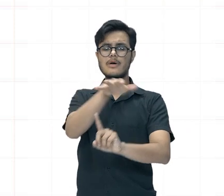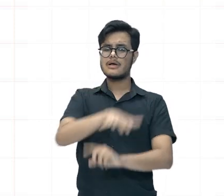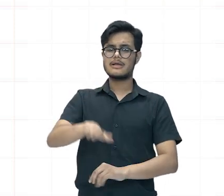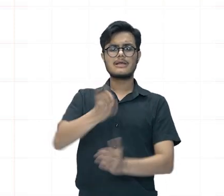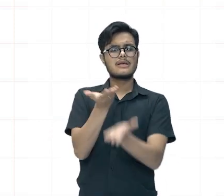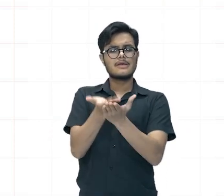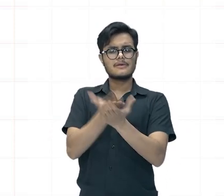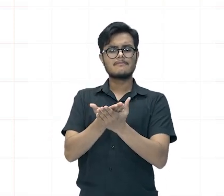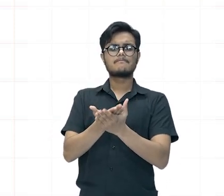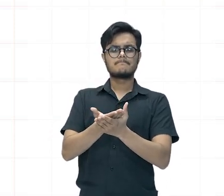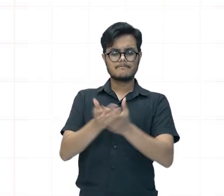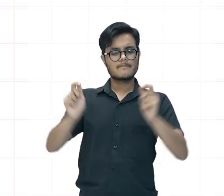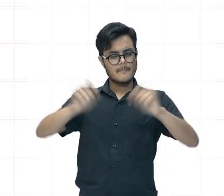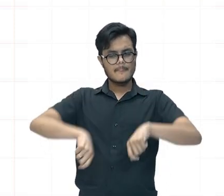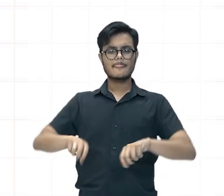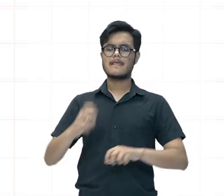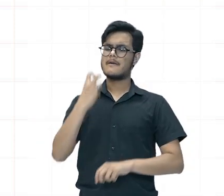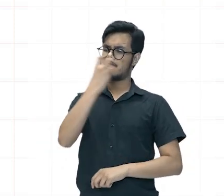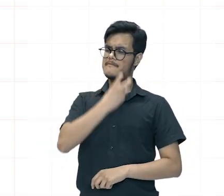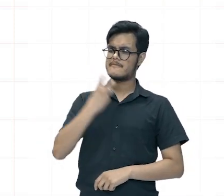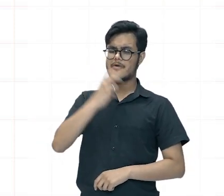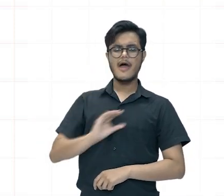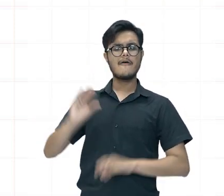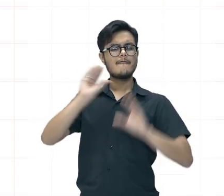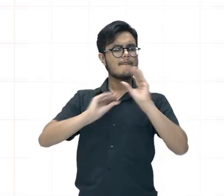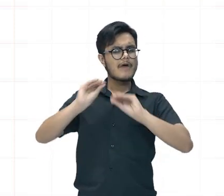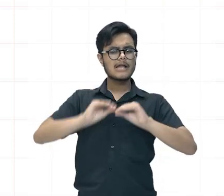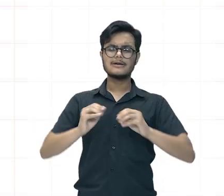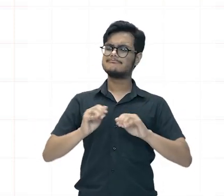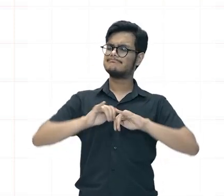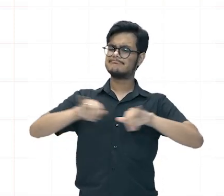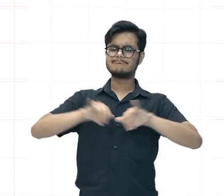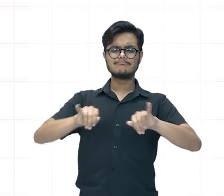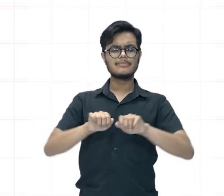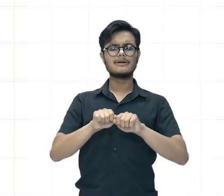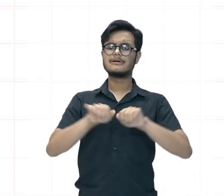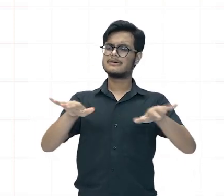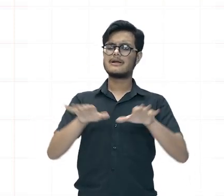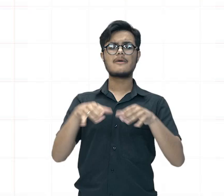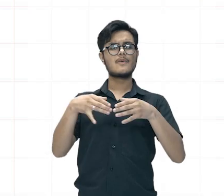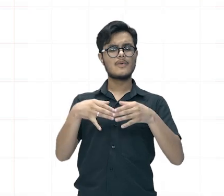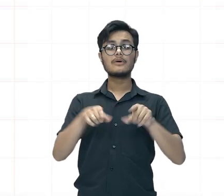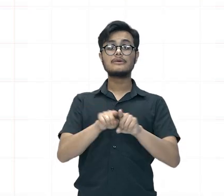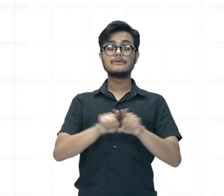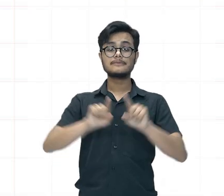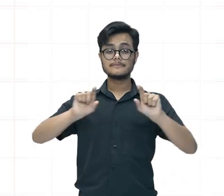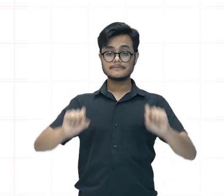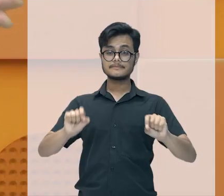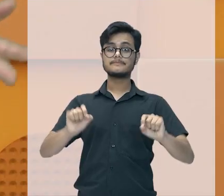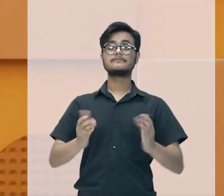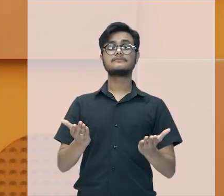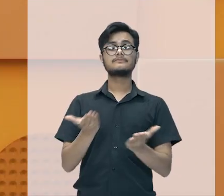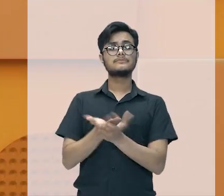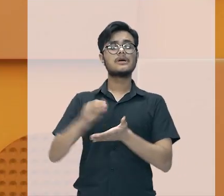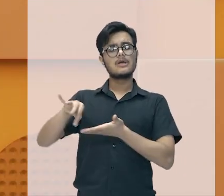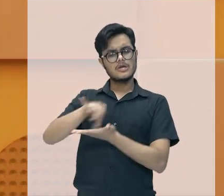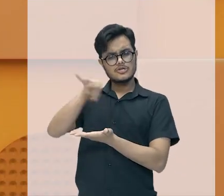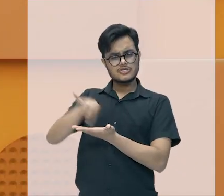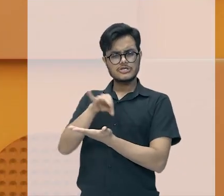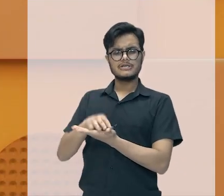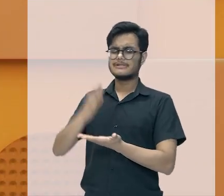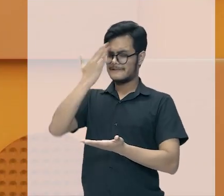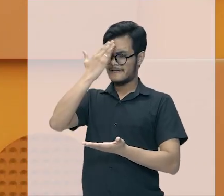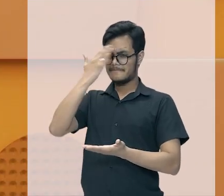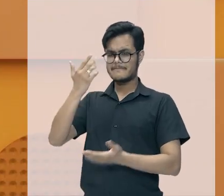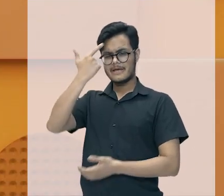estudavam e dominavam, então, a oratória. Falar para pessoas, falar para as multidões e, claro, a gente tem aí também o quê? A escrita. Eles dominavam, são